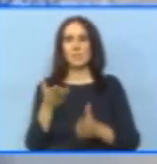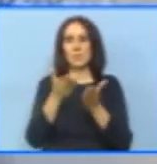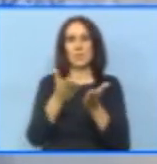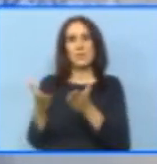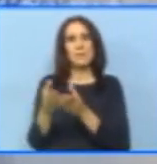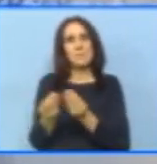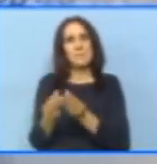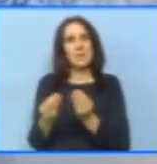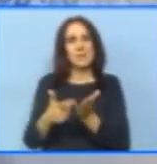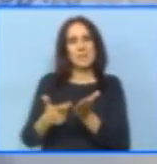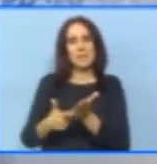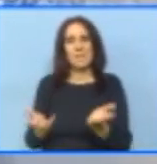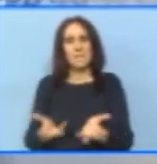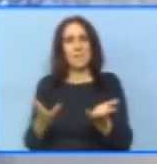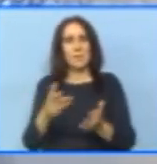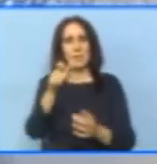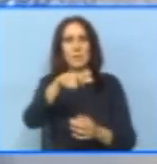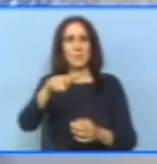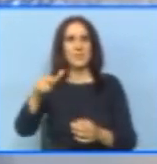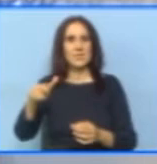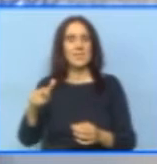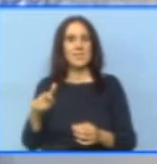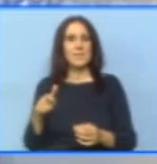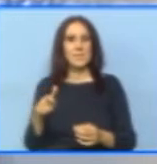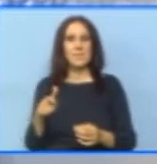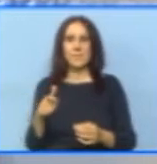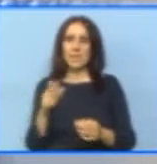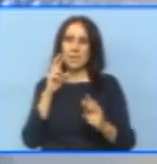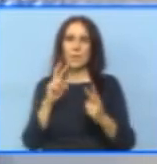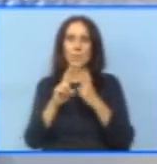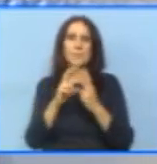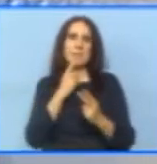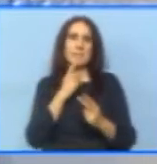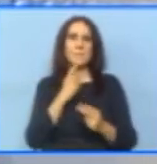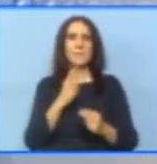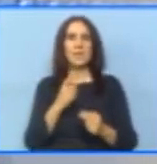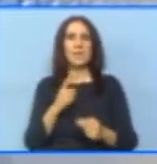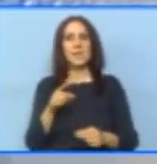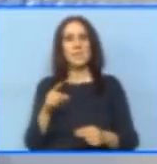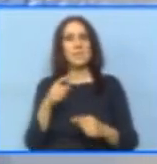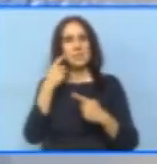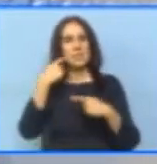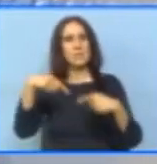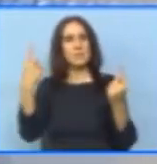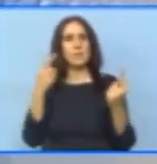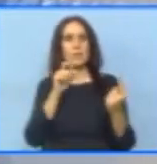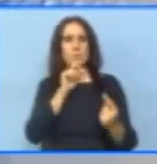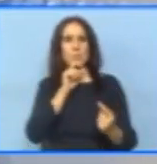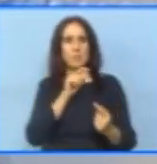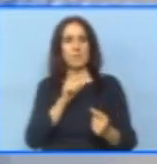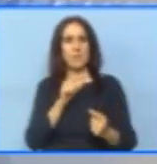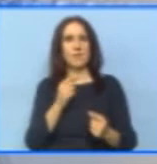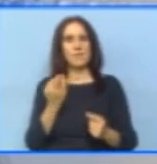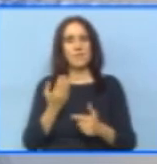meios necessários e a fazer com que as pessoas se encontrem no sentido de que esta transmissão possa ser possível,